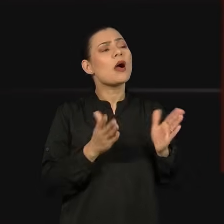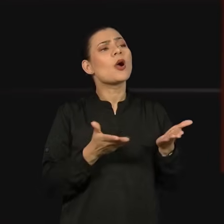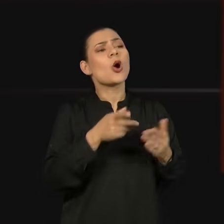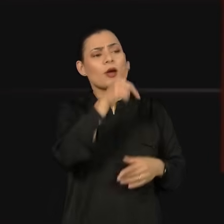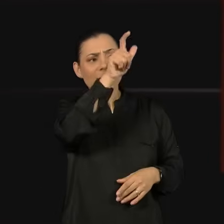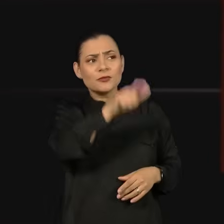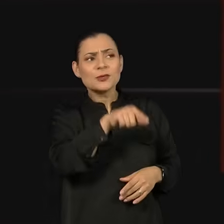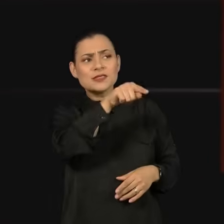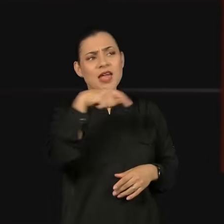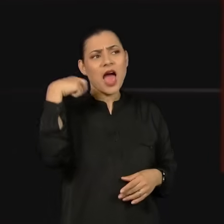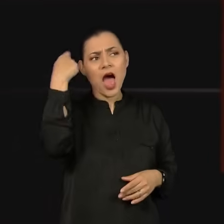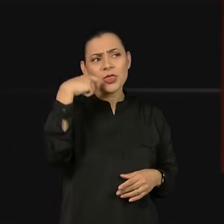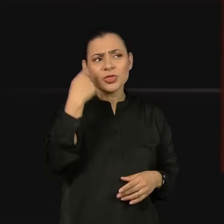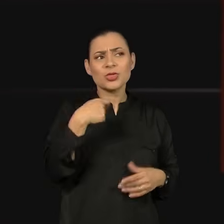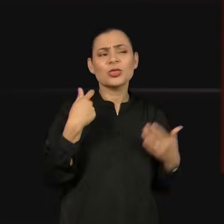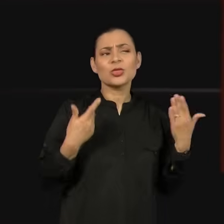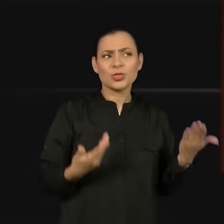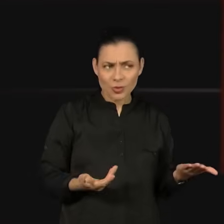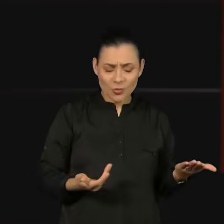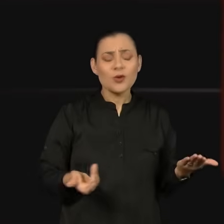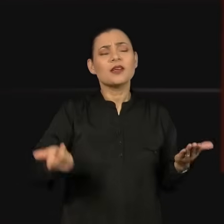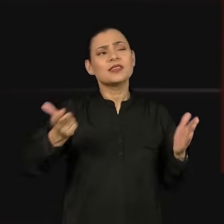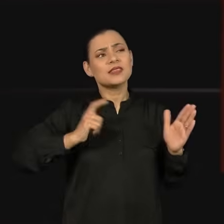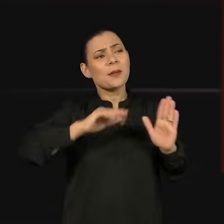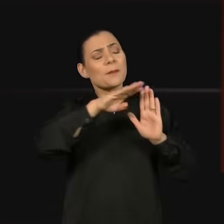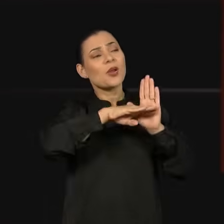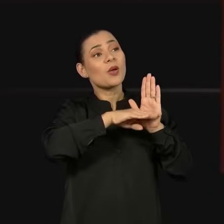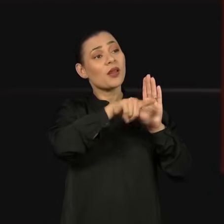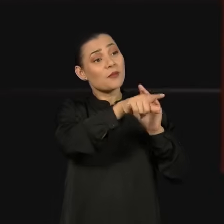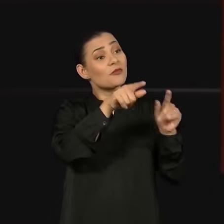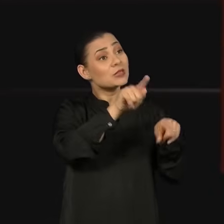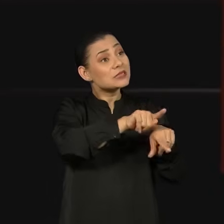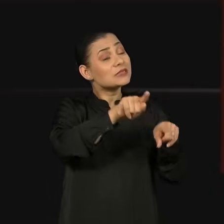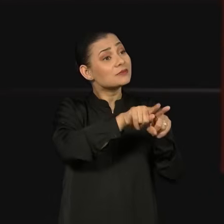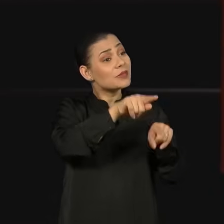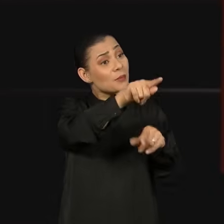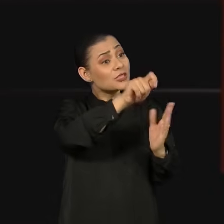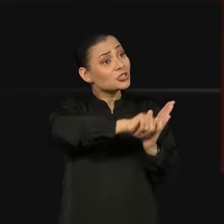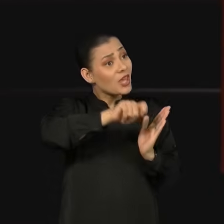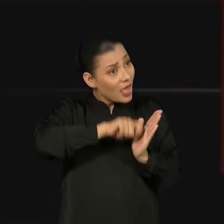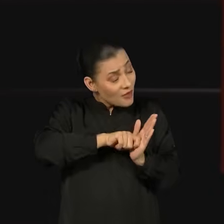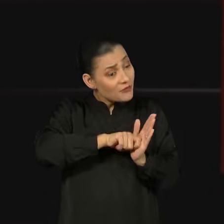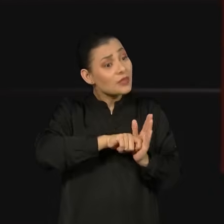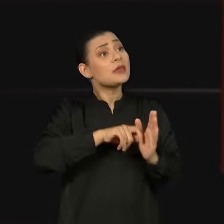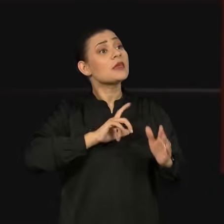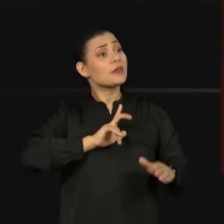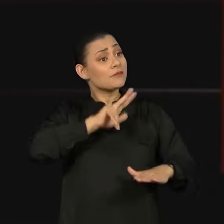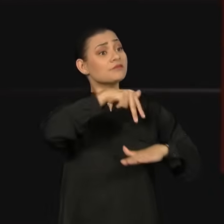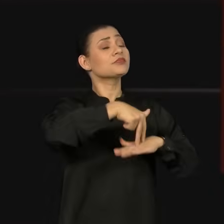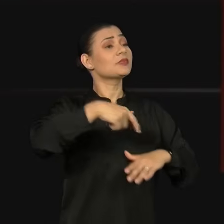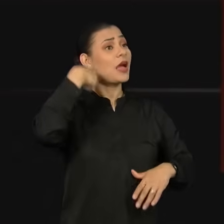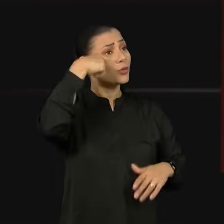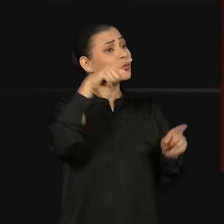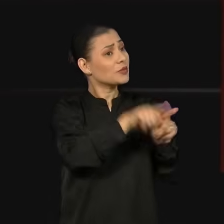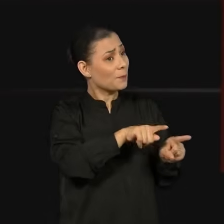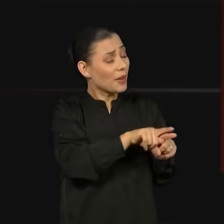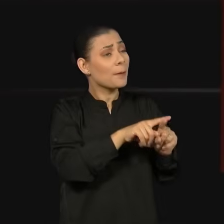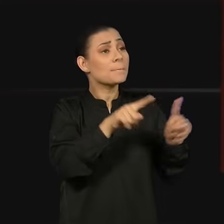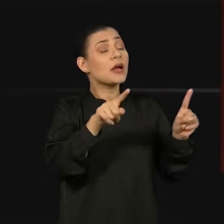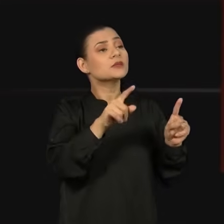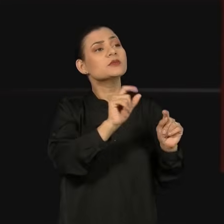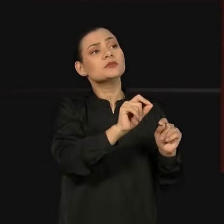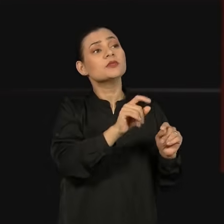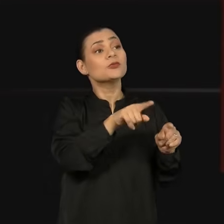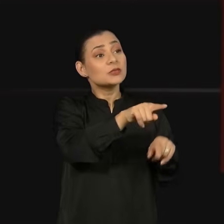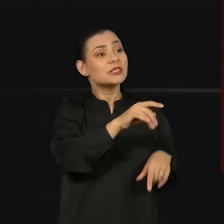Souza, ator, eventualmente aparece nos programas em que o Flávio de Souza escreve, né? Mas num deles, você era o